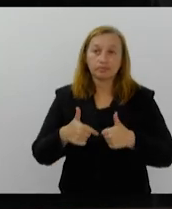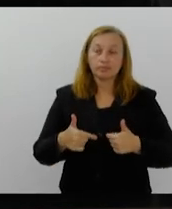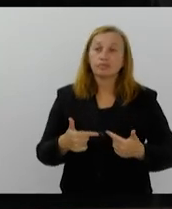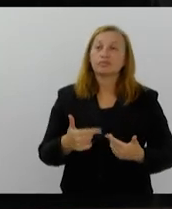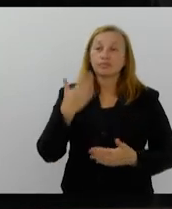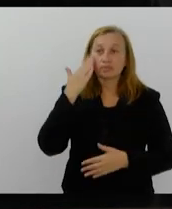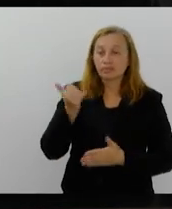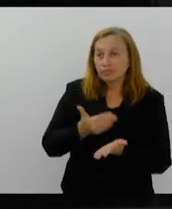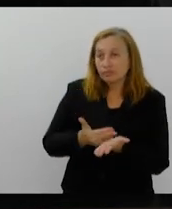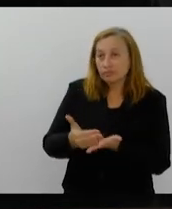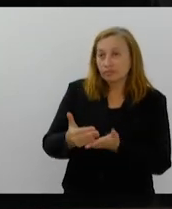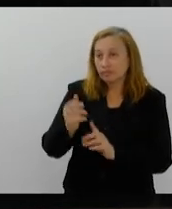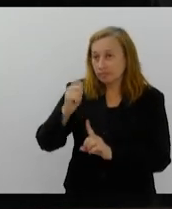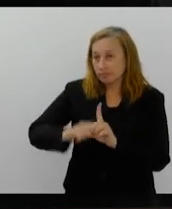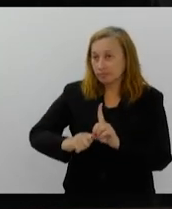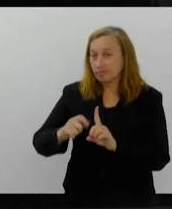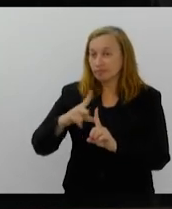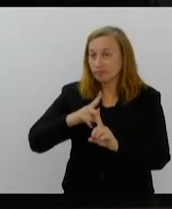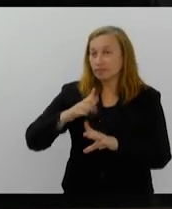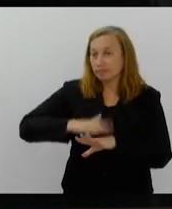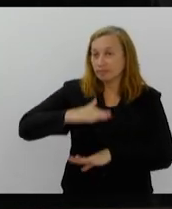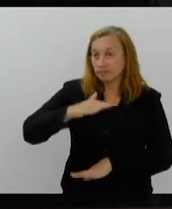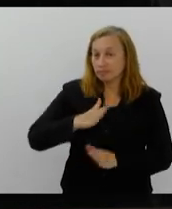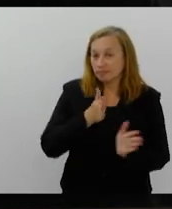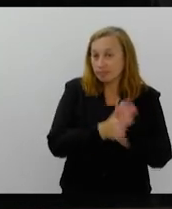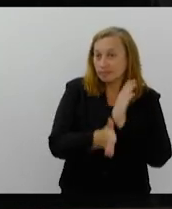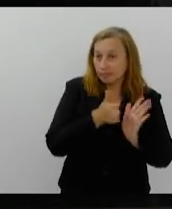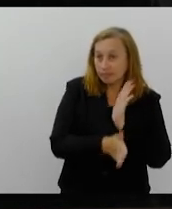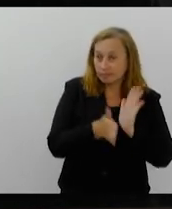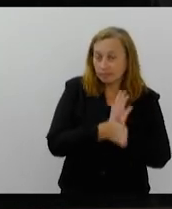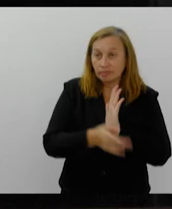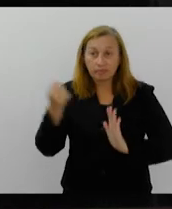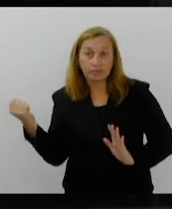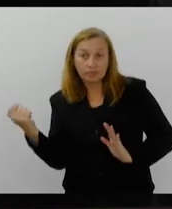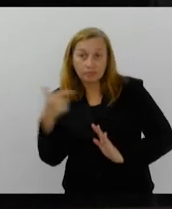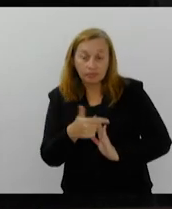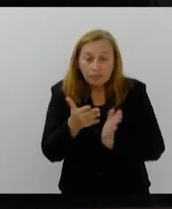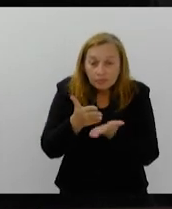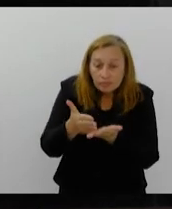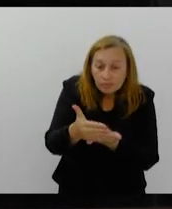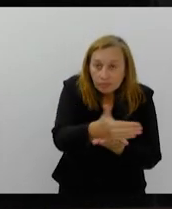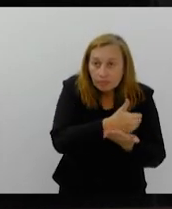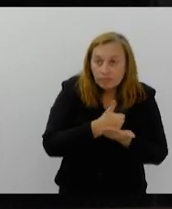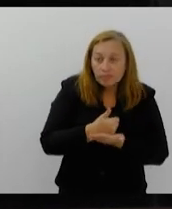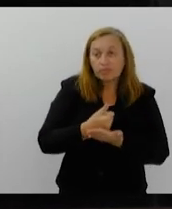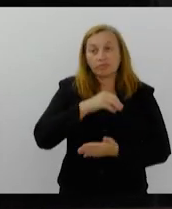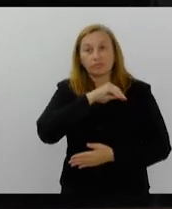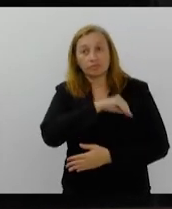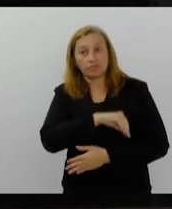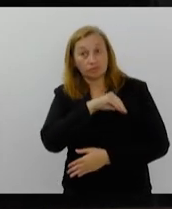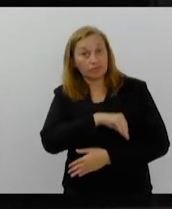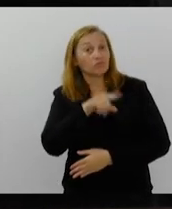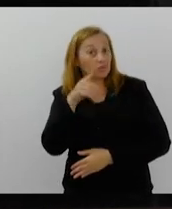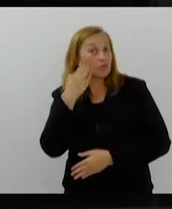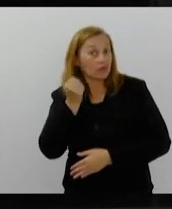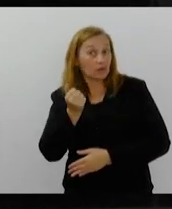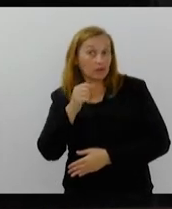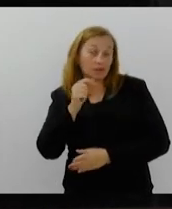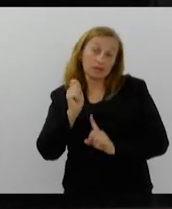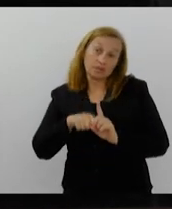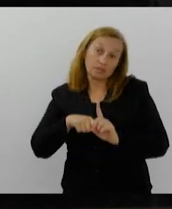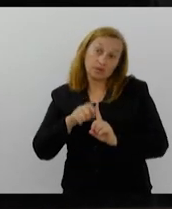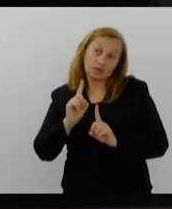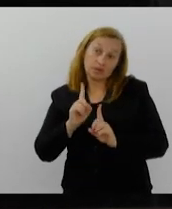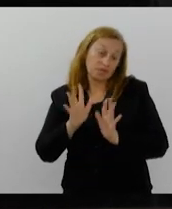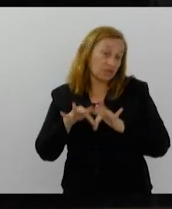começa o mês e você tem mais previsão de gasto do que de arrecadação do seu salário, você sabe que esse mês não termina